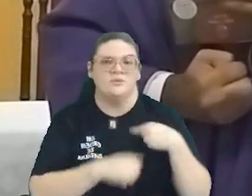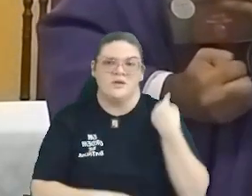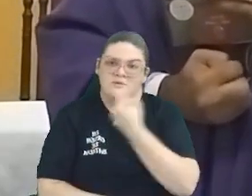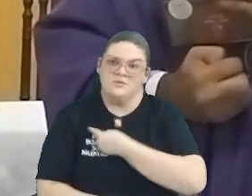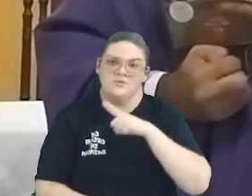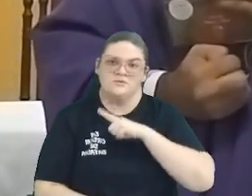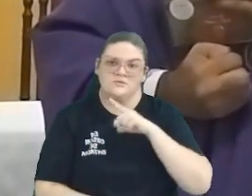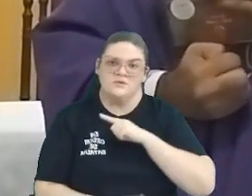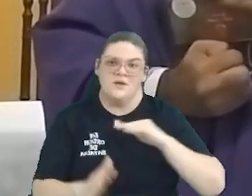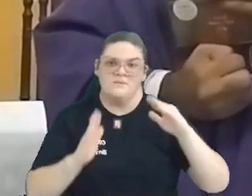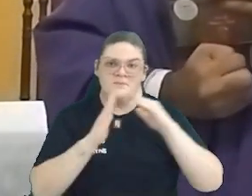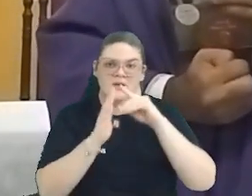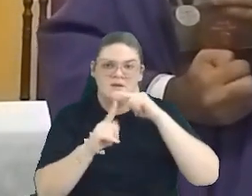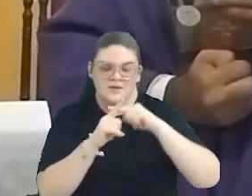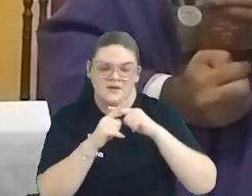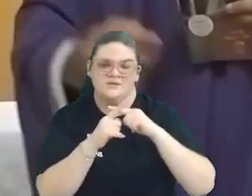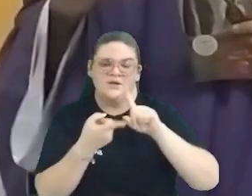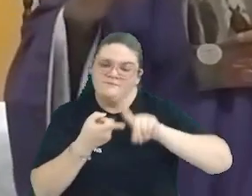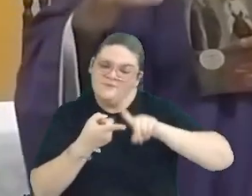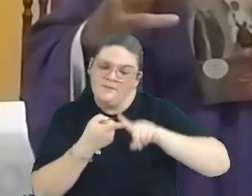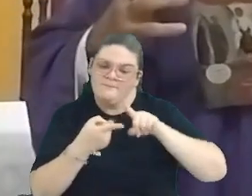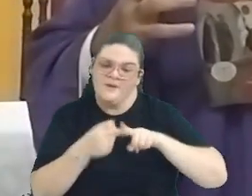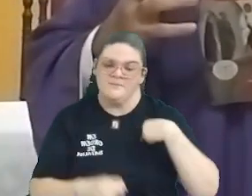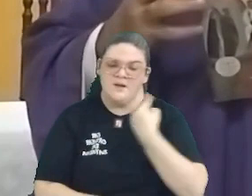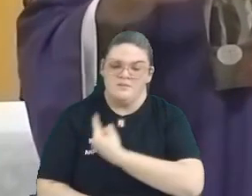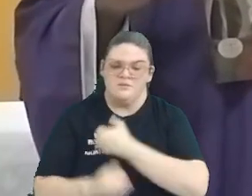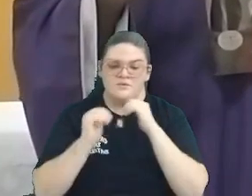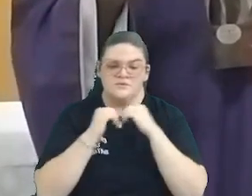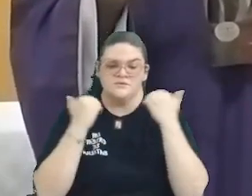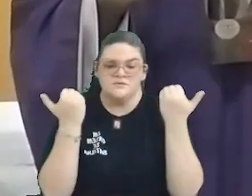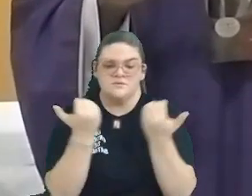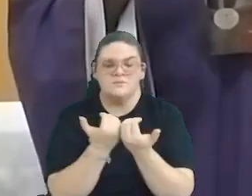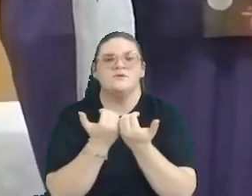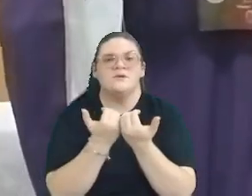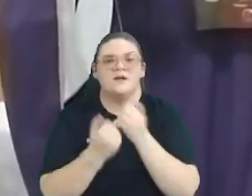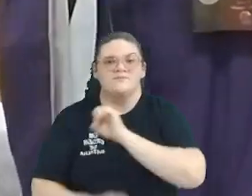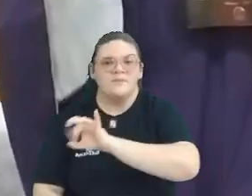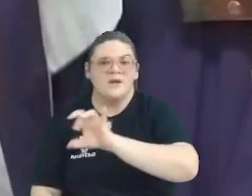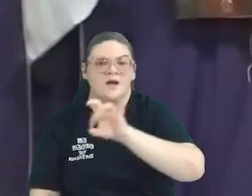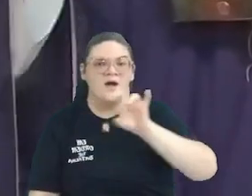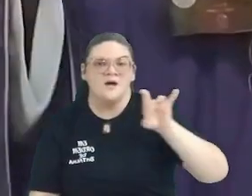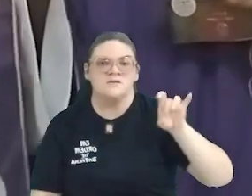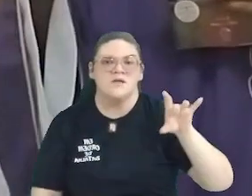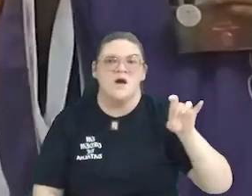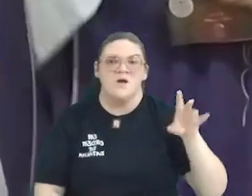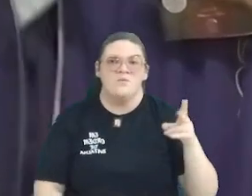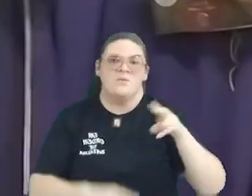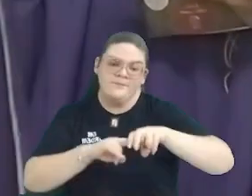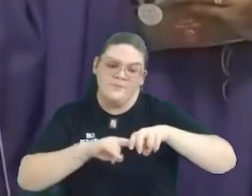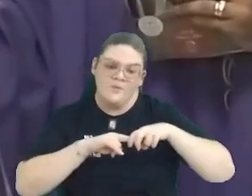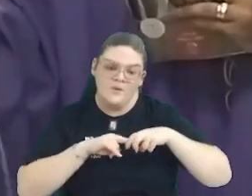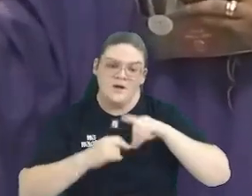tem também pela nossa comunidade. Aí também cada um, através do seu dízimo,